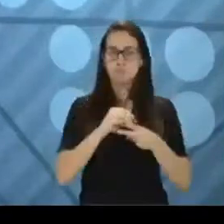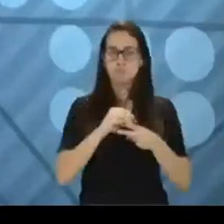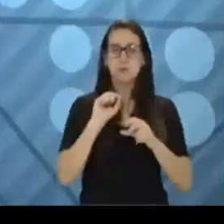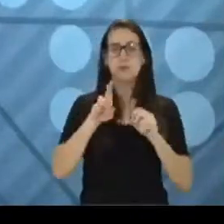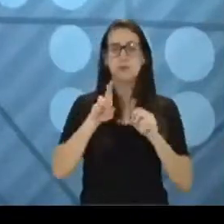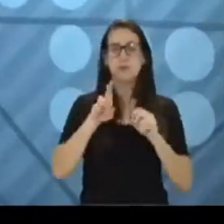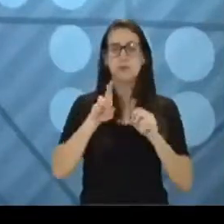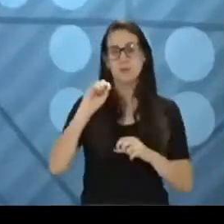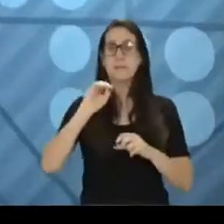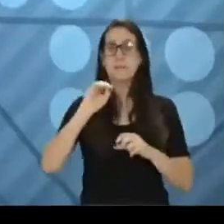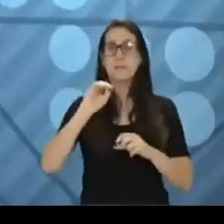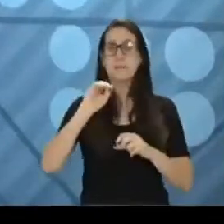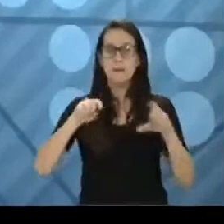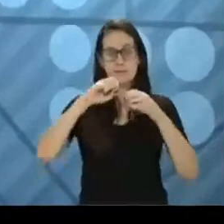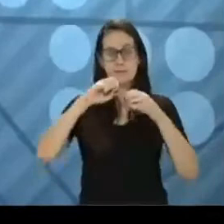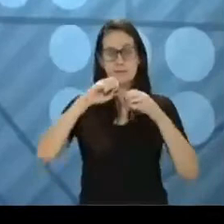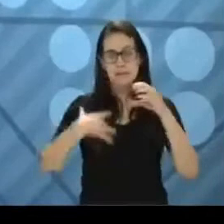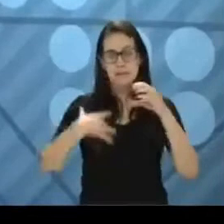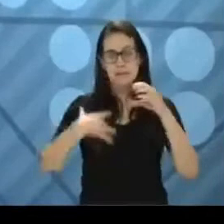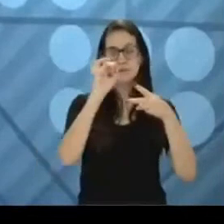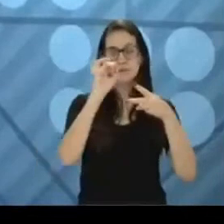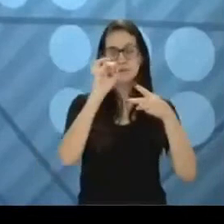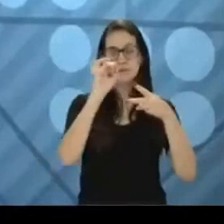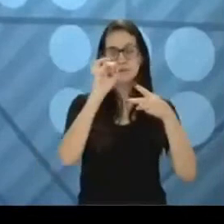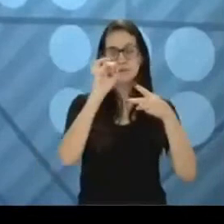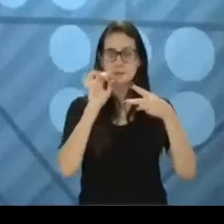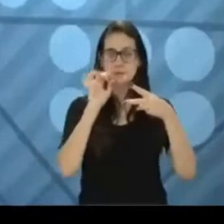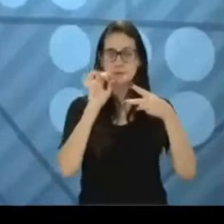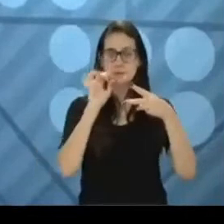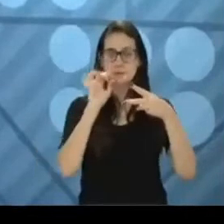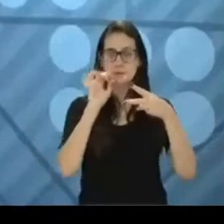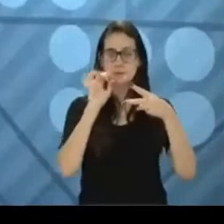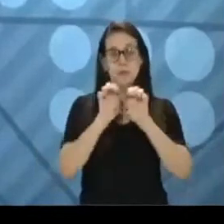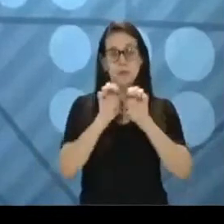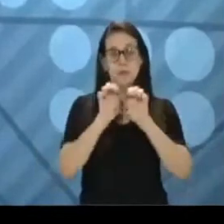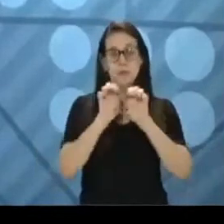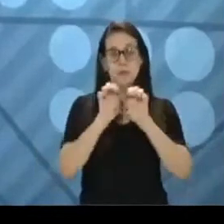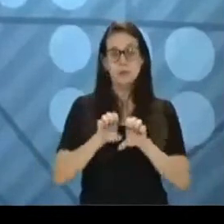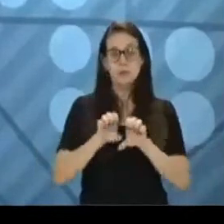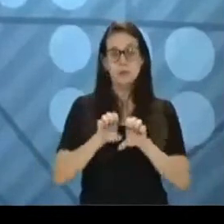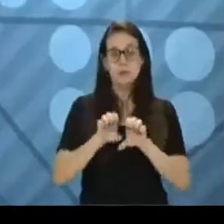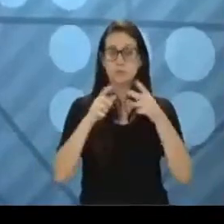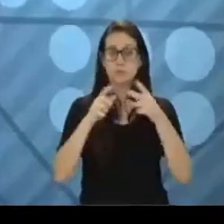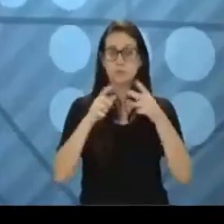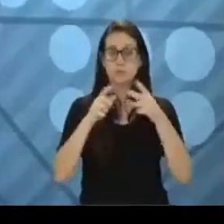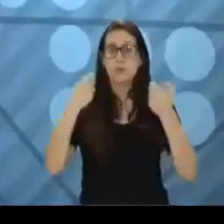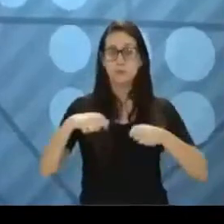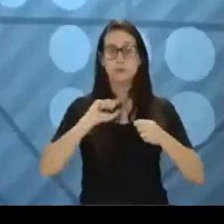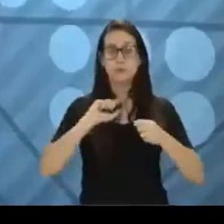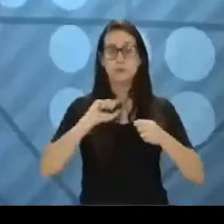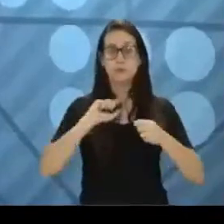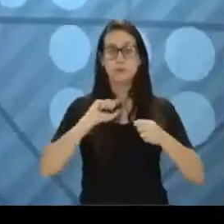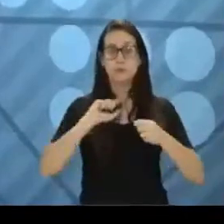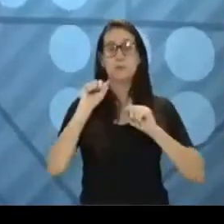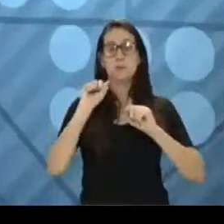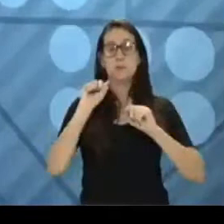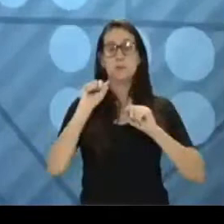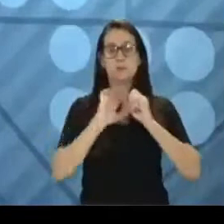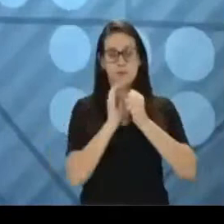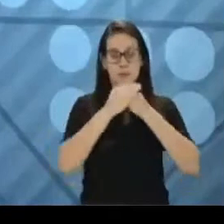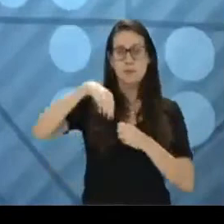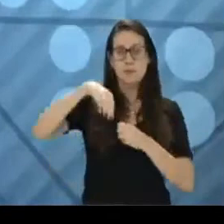suas características. Então, nós sabemos que as estruturas obrigatórias que estão associadas às células são membrana